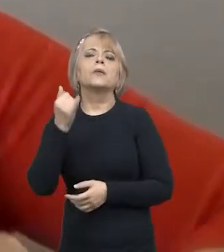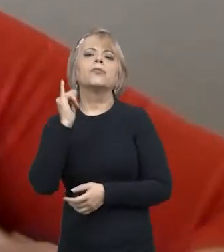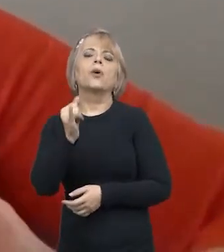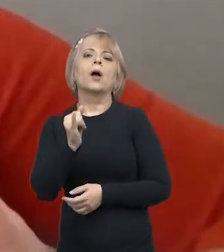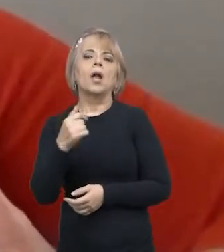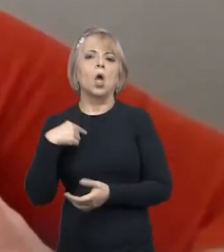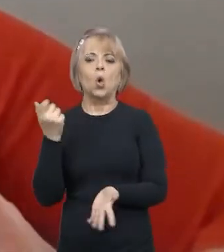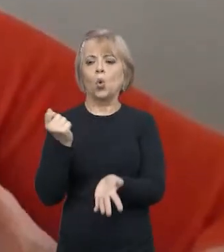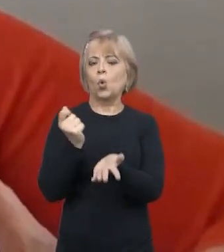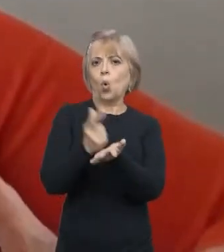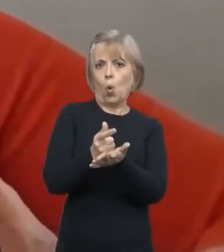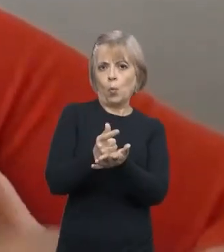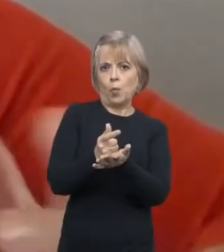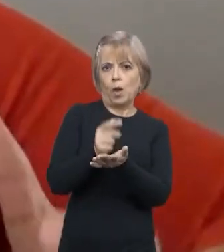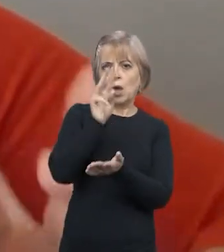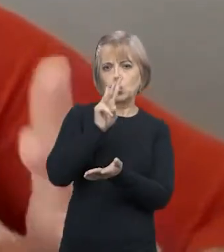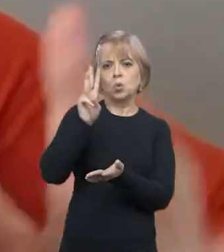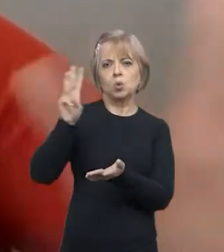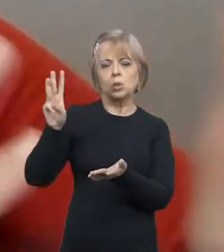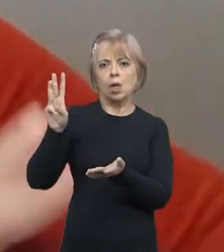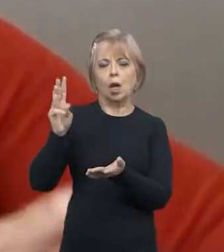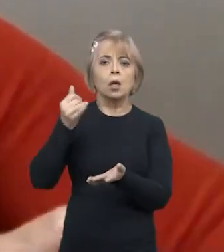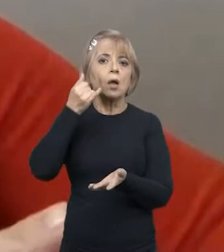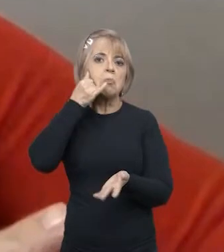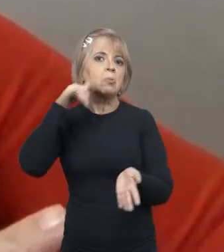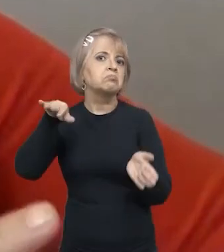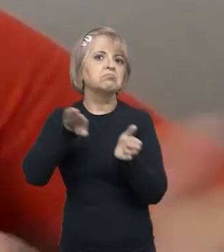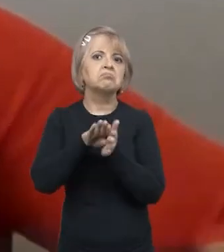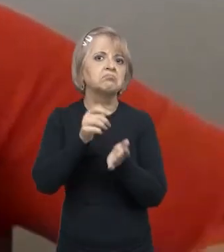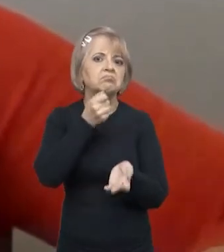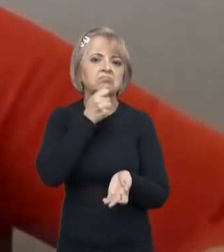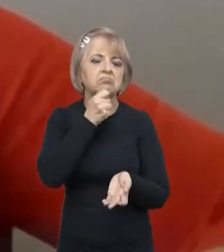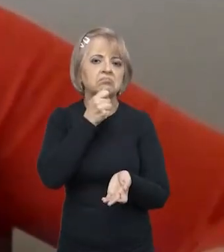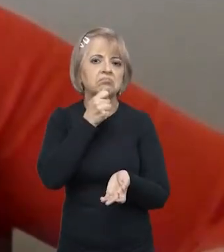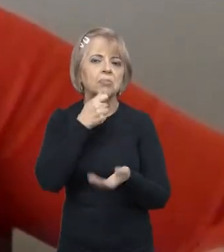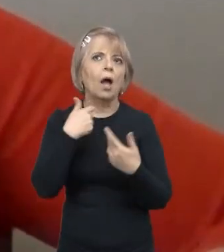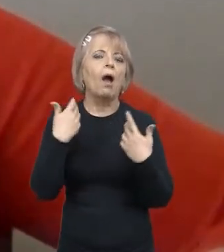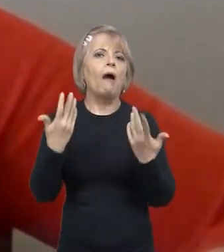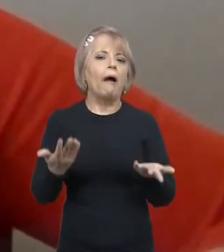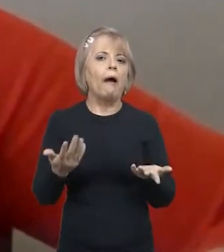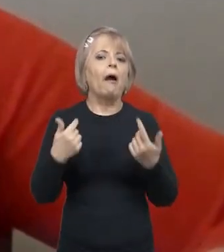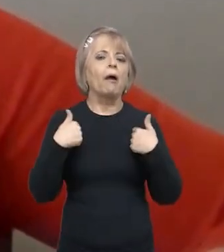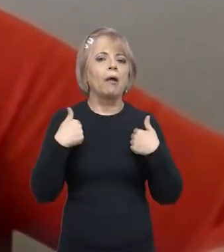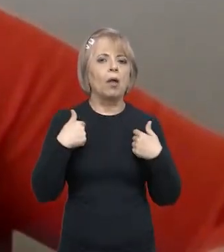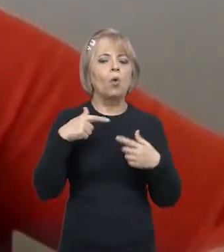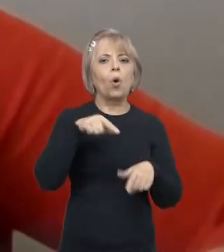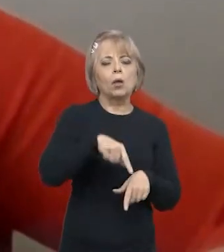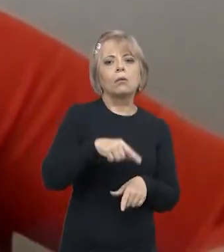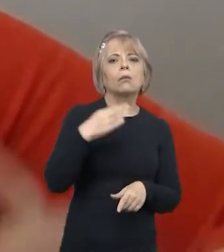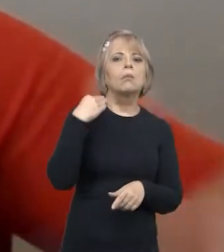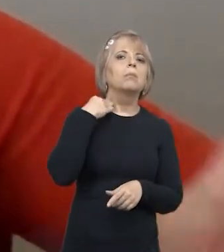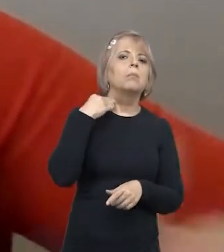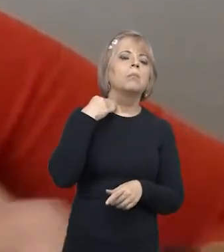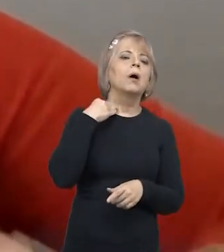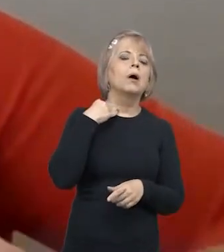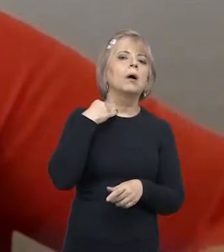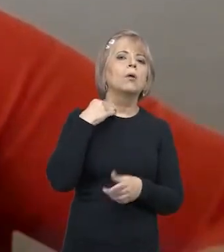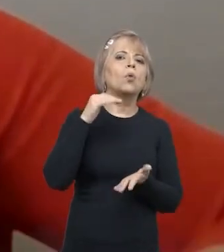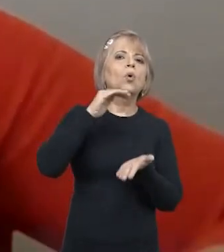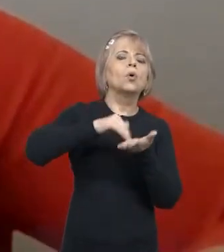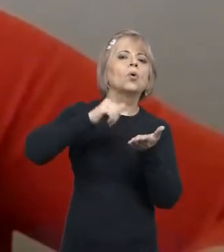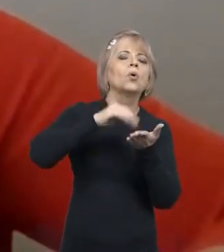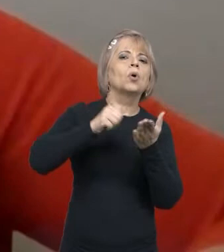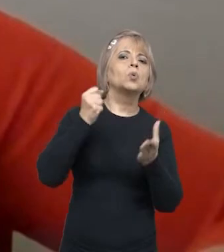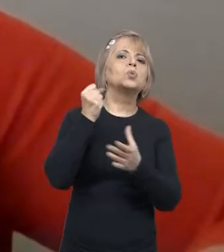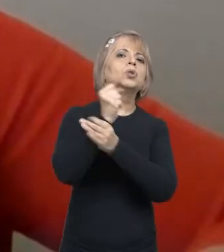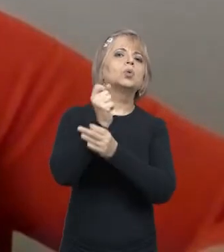um celular num determinado site e o meu celular não chegou. Eu estou aqui na minha conta bancária e eu vi que descontaram um seguro